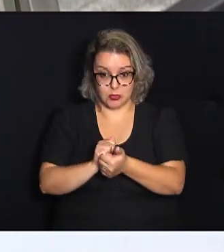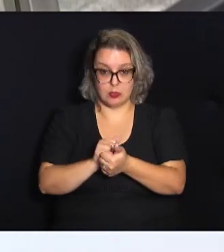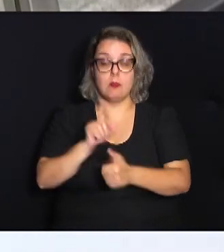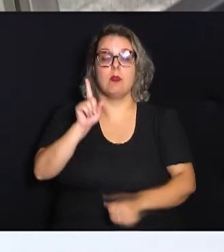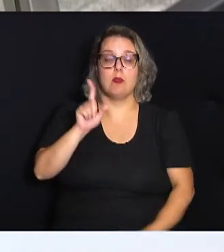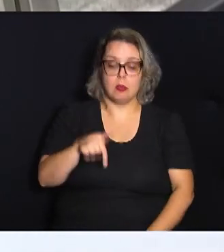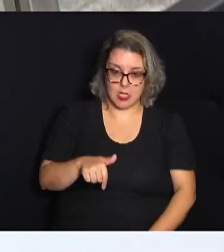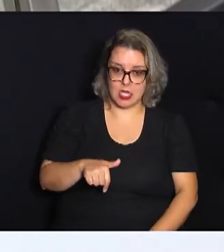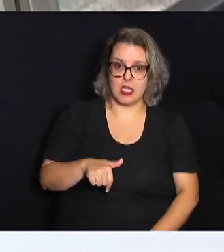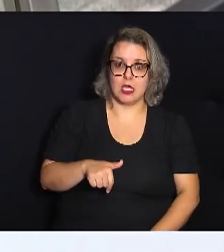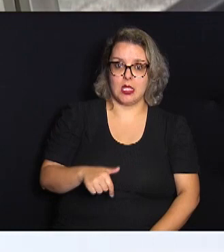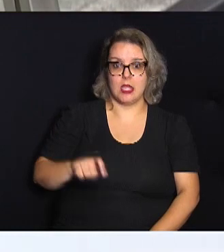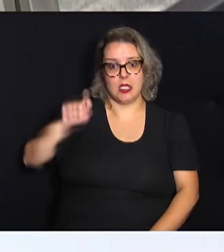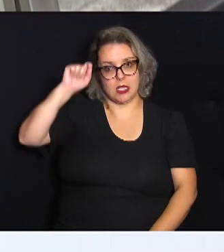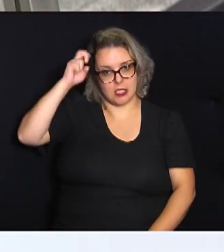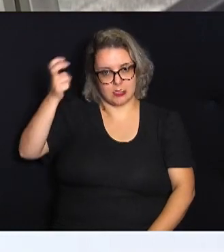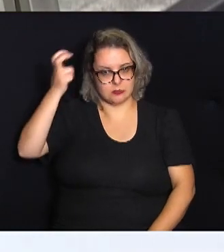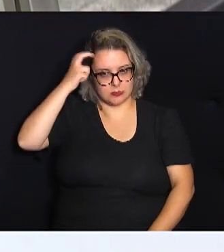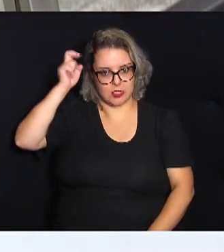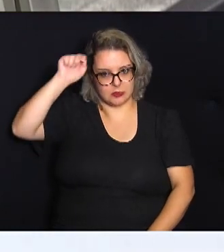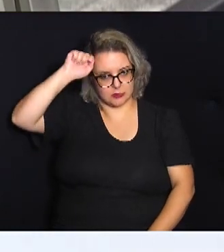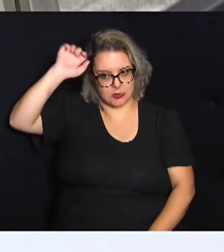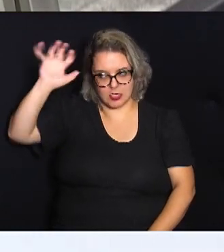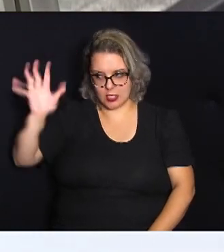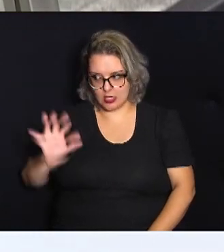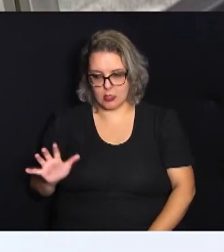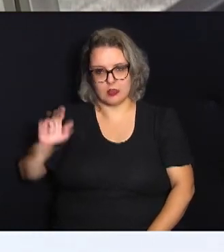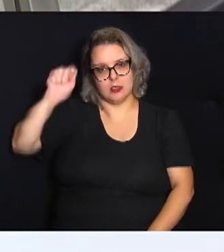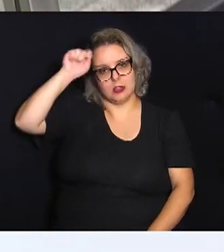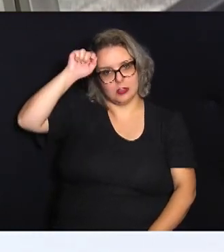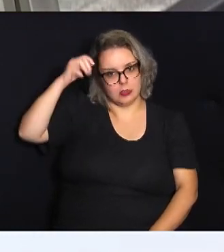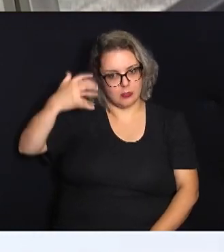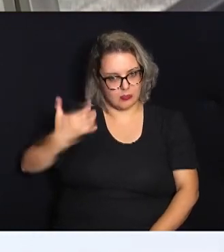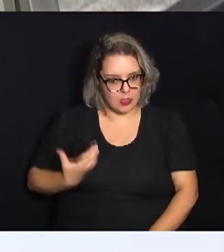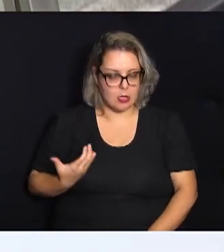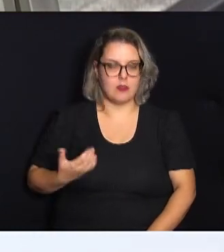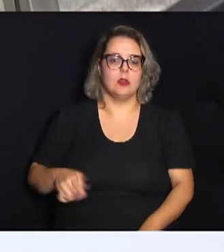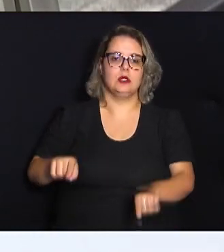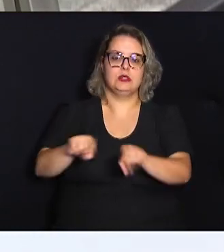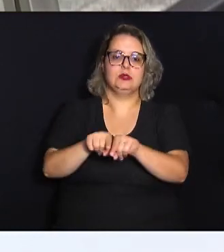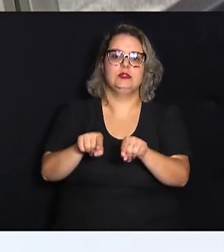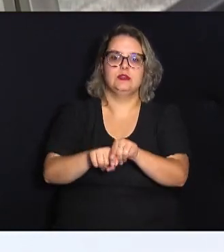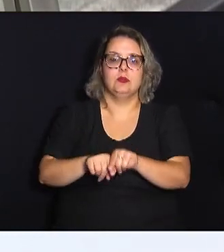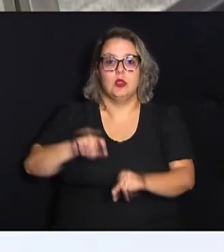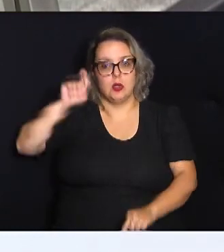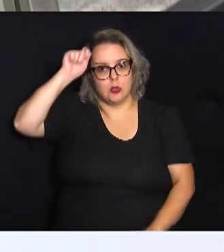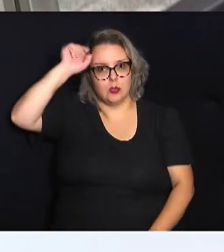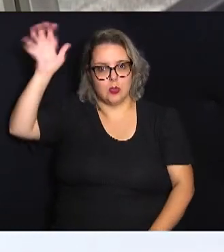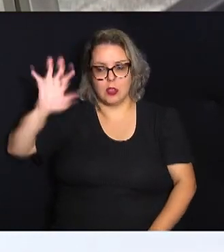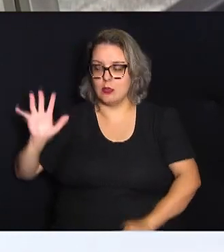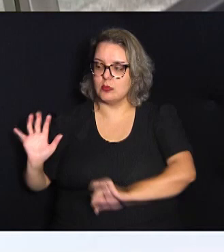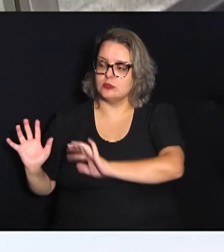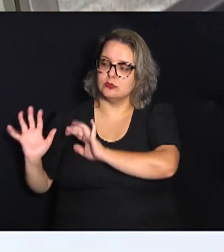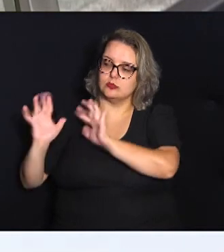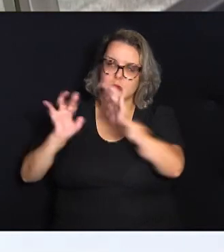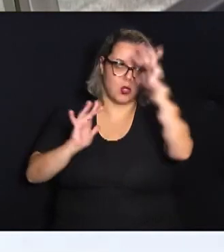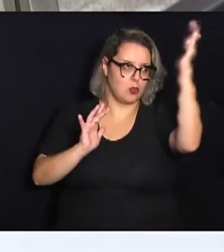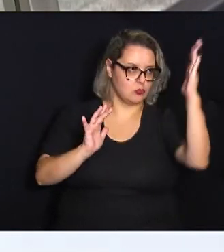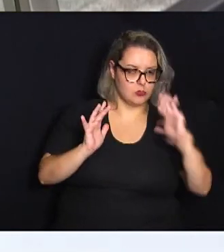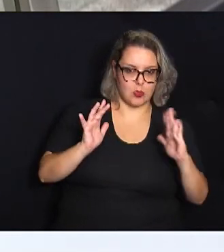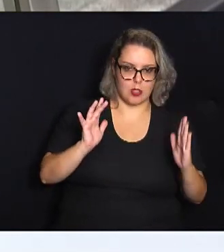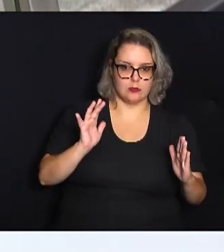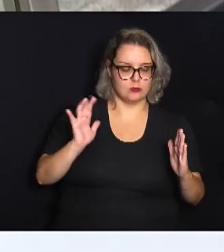cultura africana, afrodescendente inclusive, né? Os africanos, quando vieram para o Brasil, trouxeram a prática